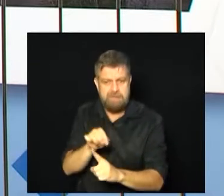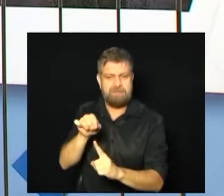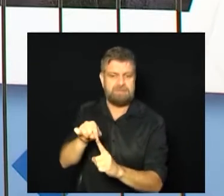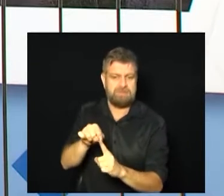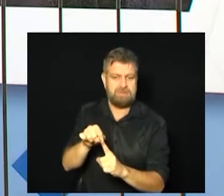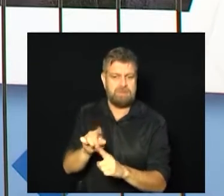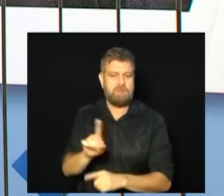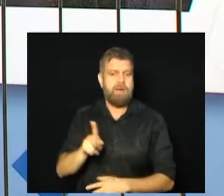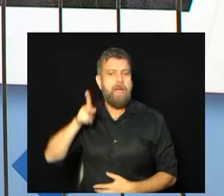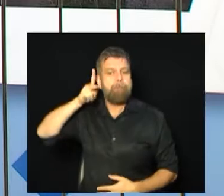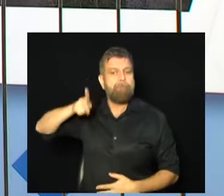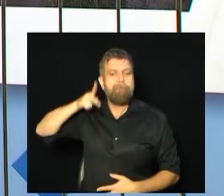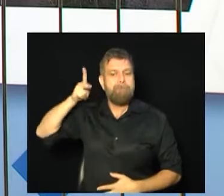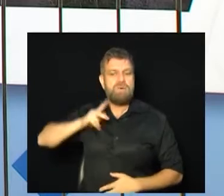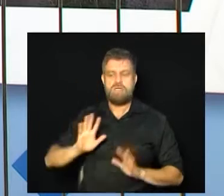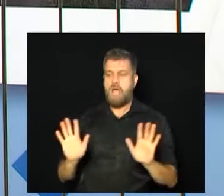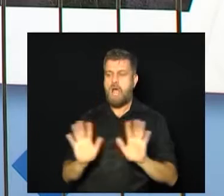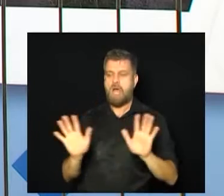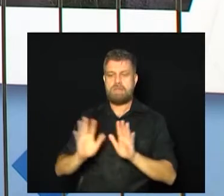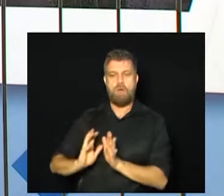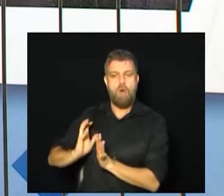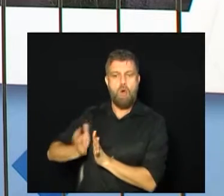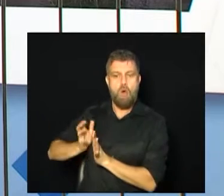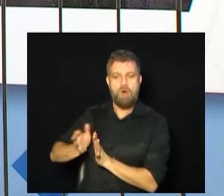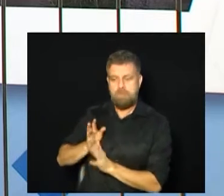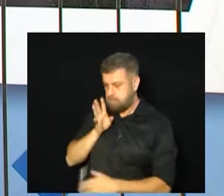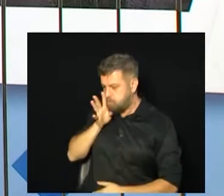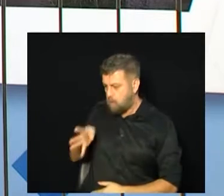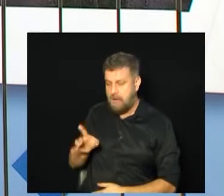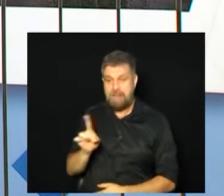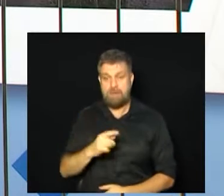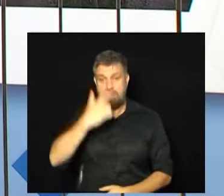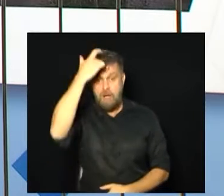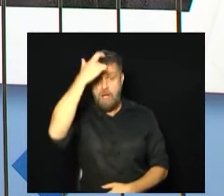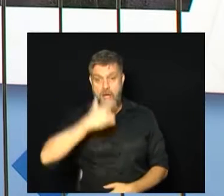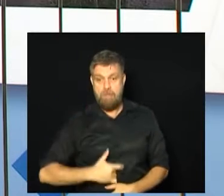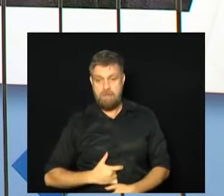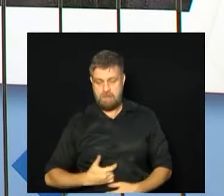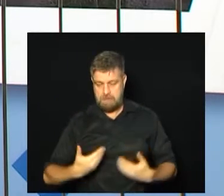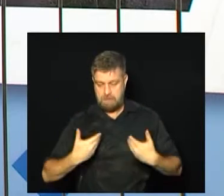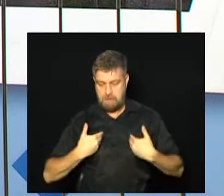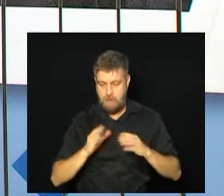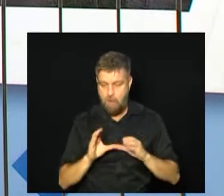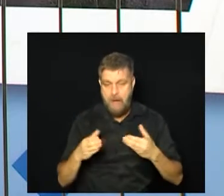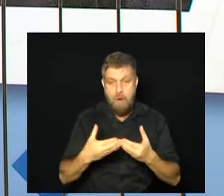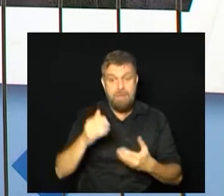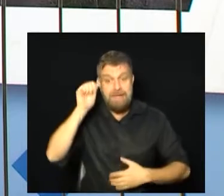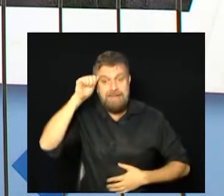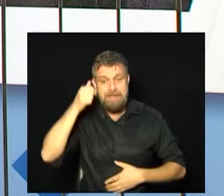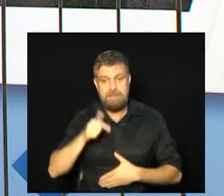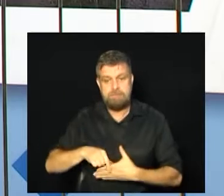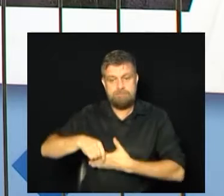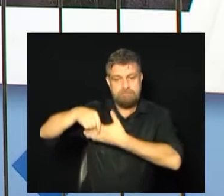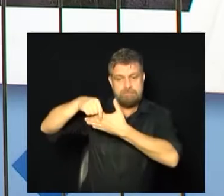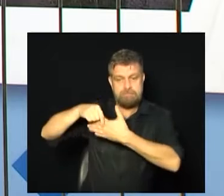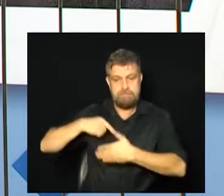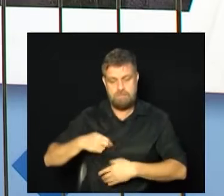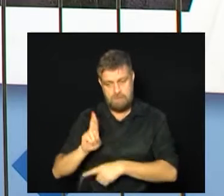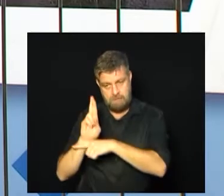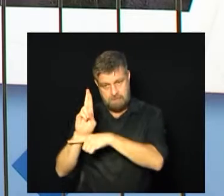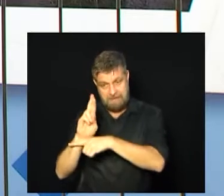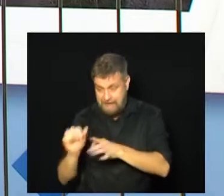contra a política, né, por ser determinado partido, mas sim contra a imagem da comunidade negra. Então, foi a primeira vez que